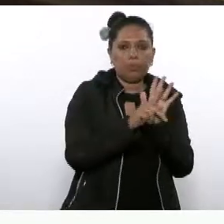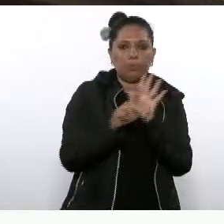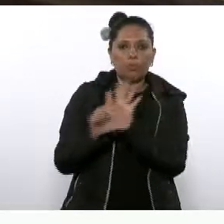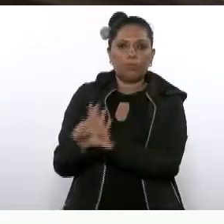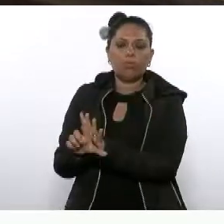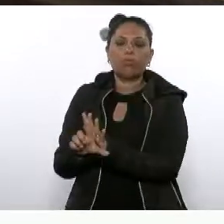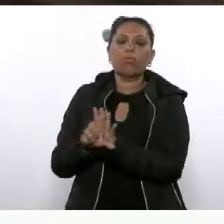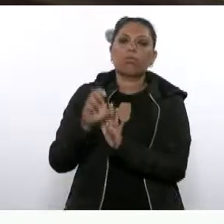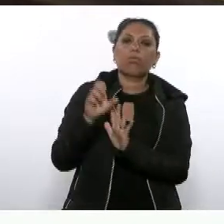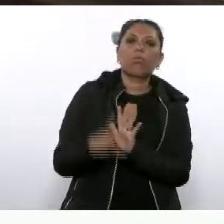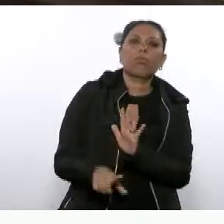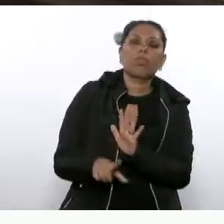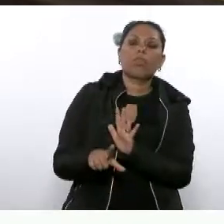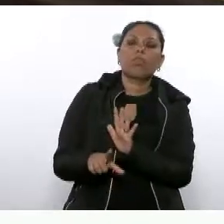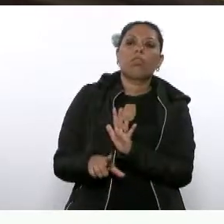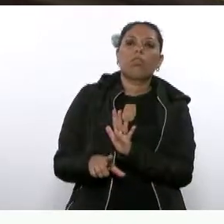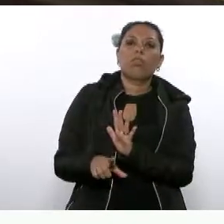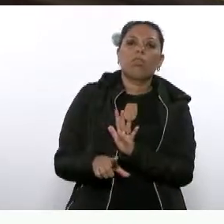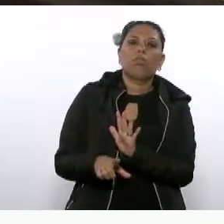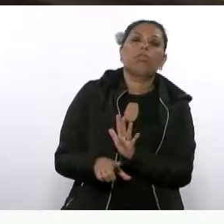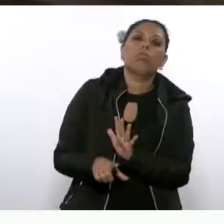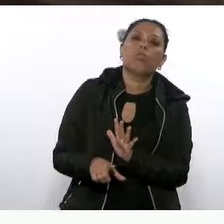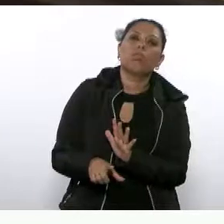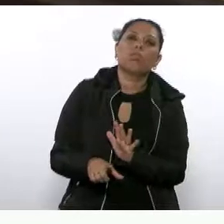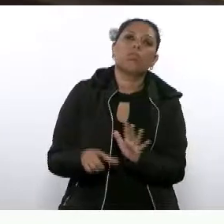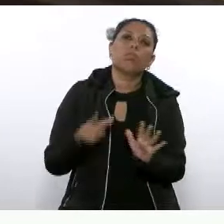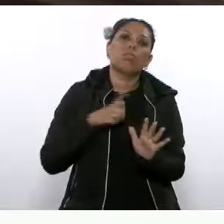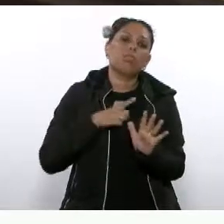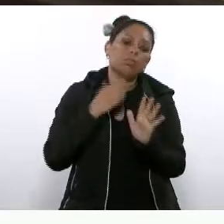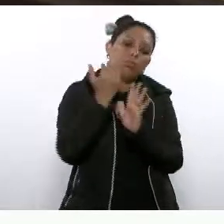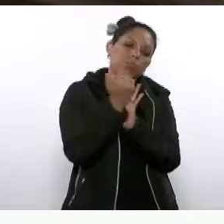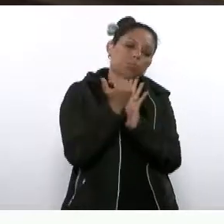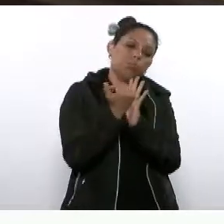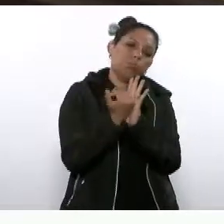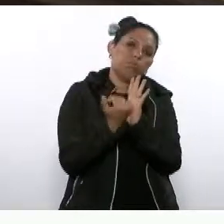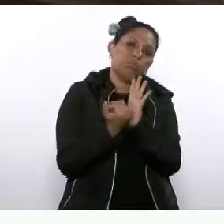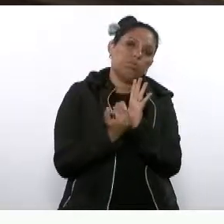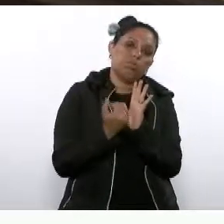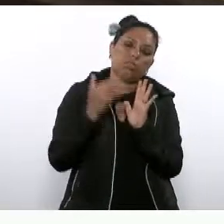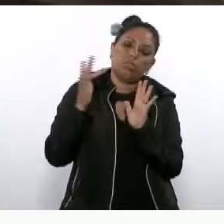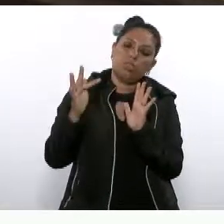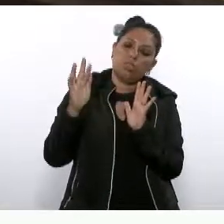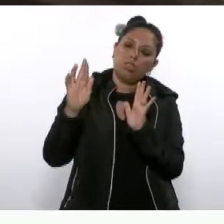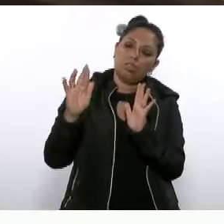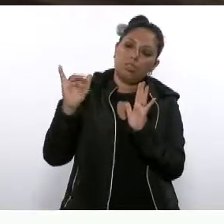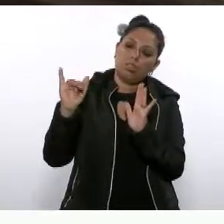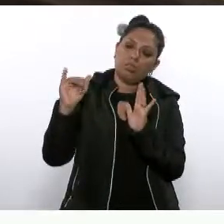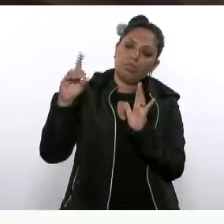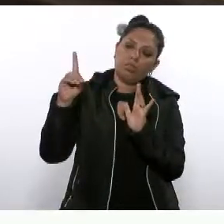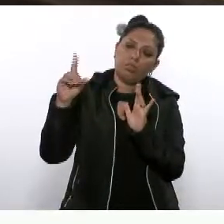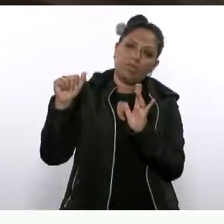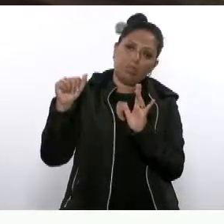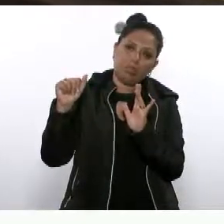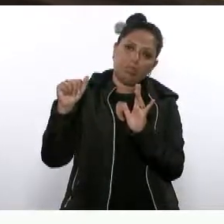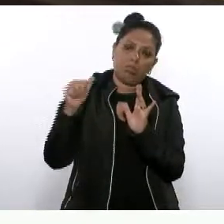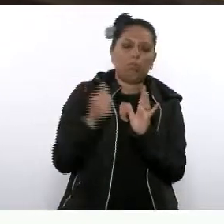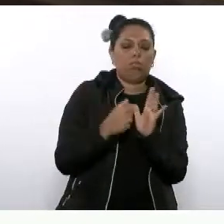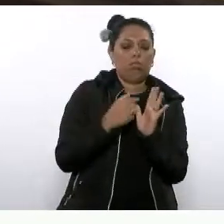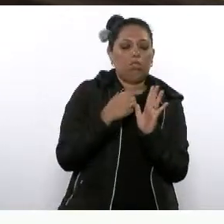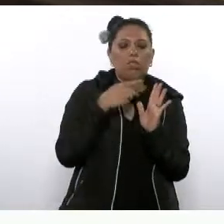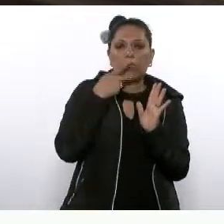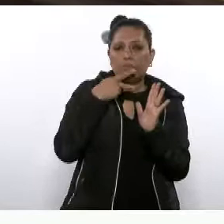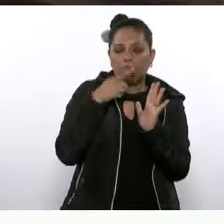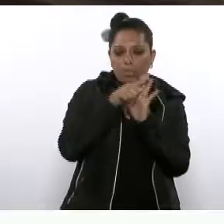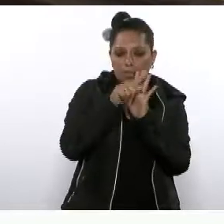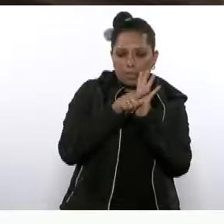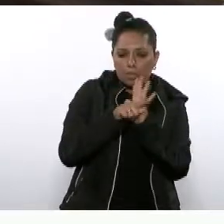é a utilização do formulário FRIDA, né, que é um formulário de avaliação de